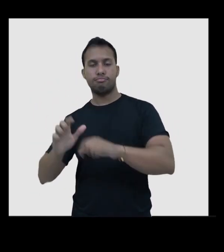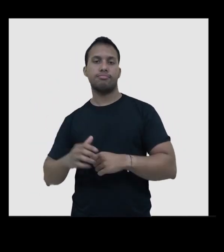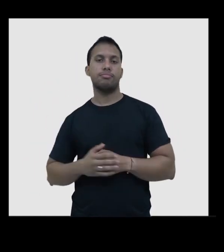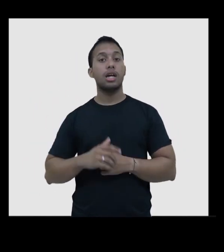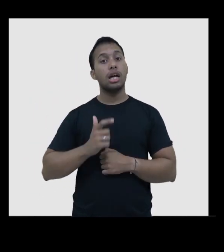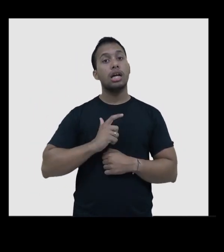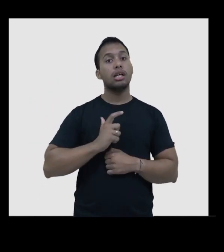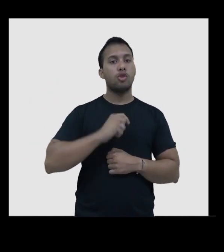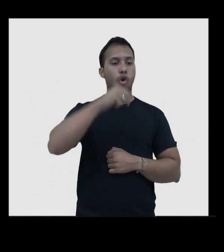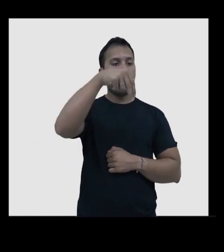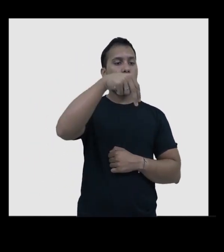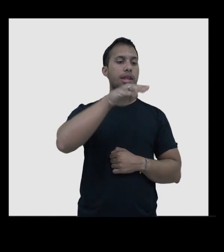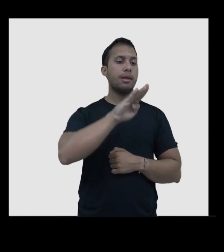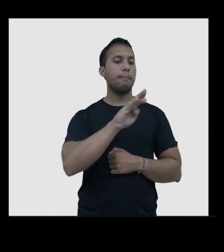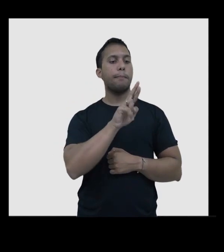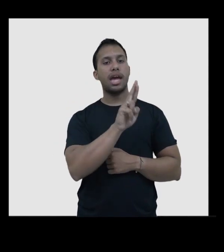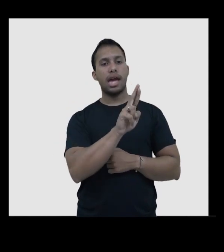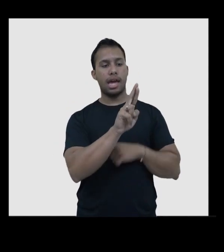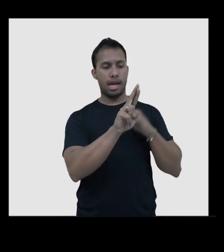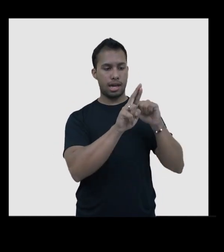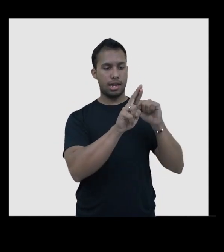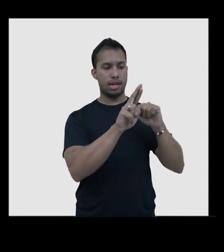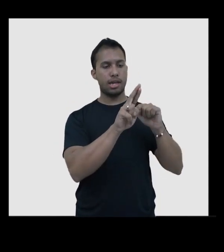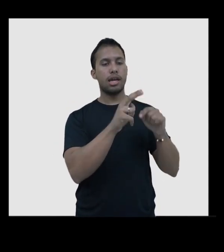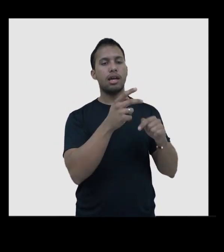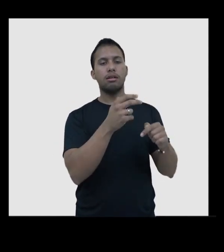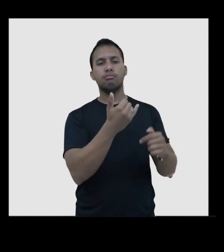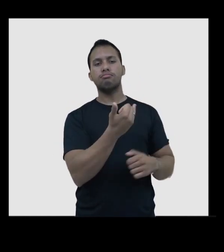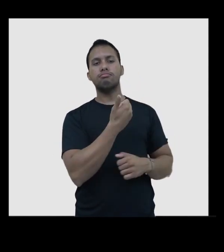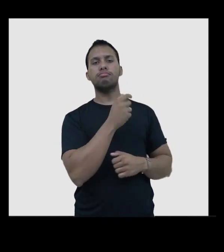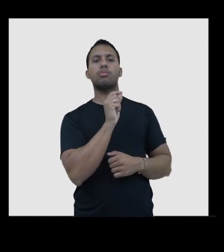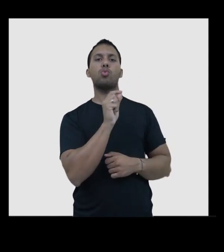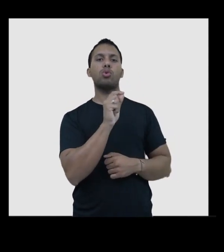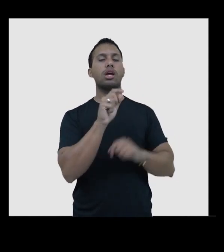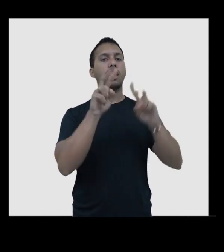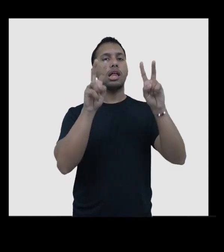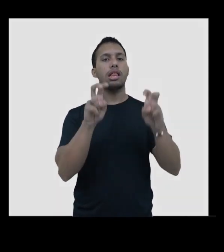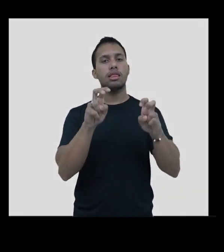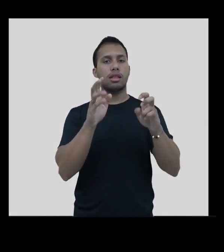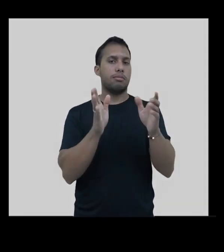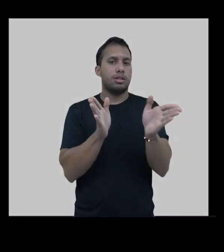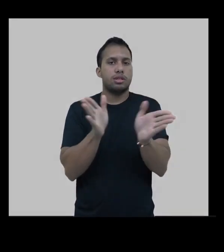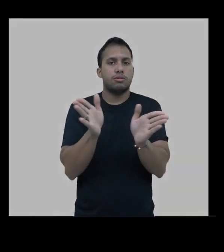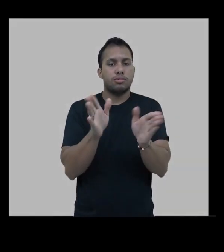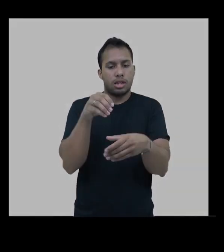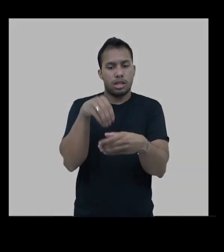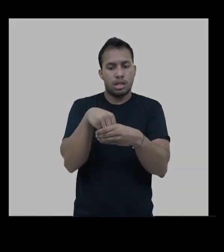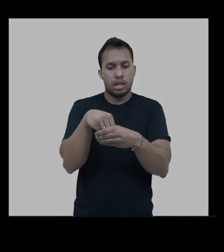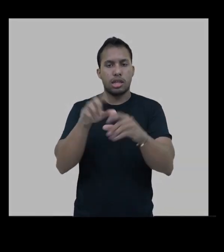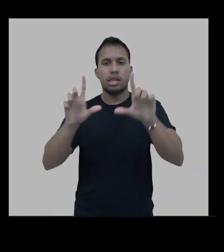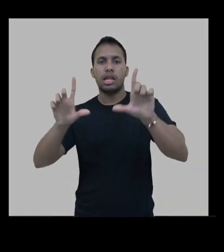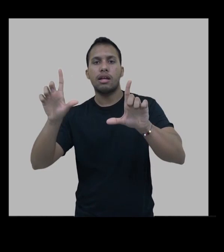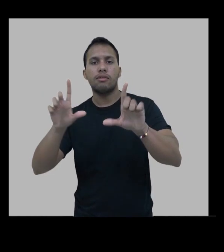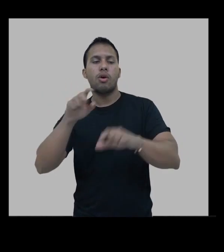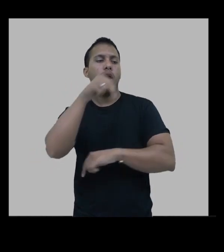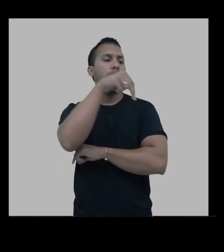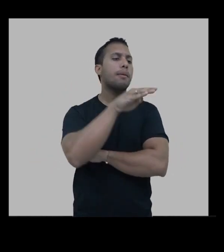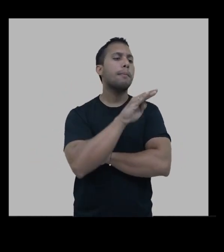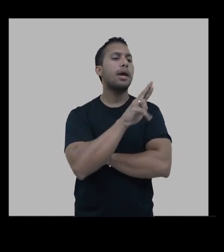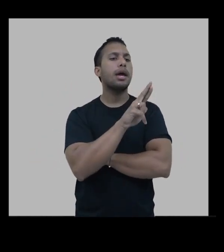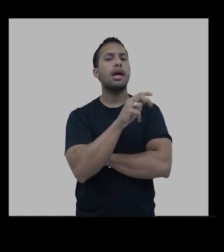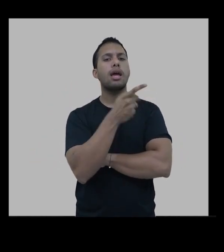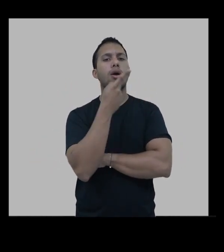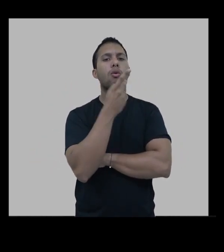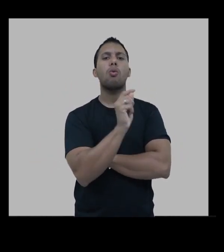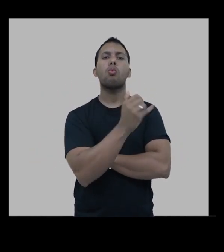NBR diz, é em relação ao dimensionamento. A NBR 15290, ela trata de acessibilidade em comunicação, na parte